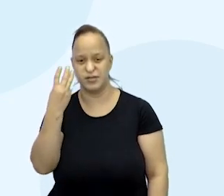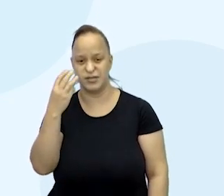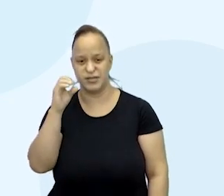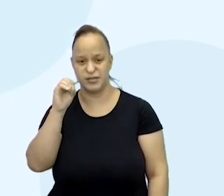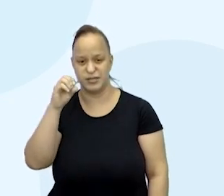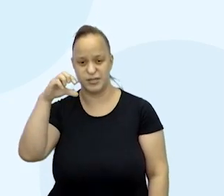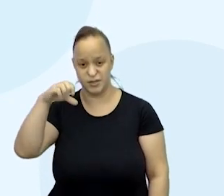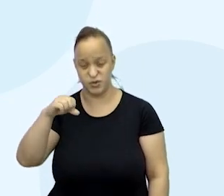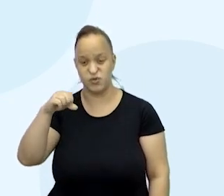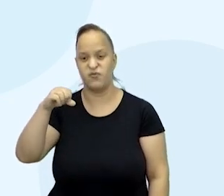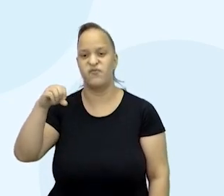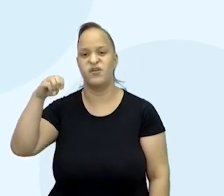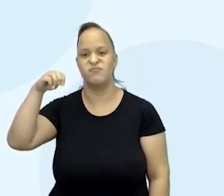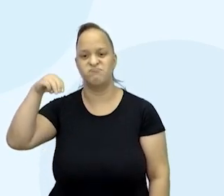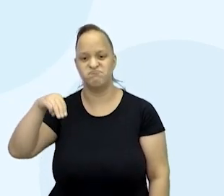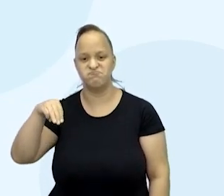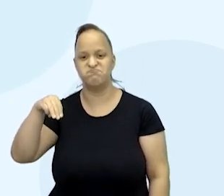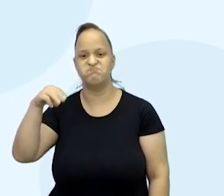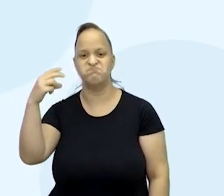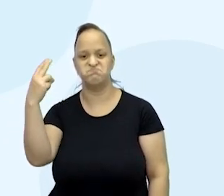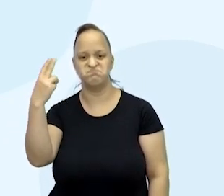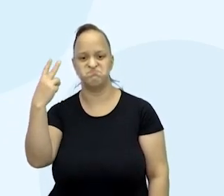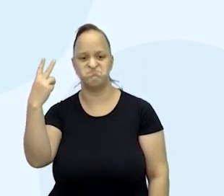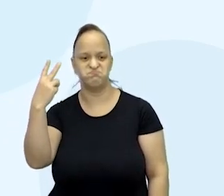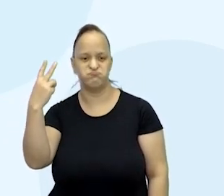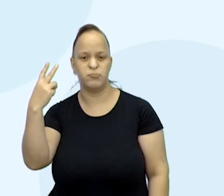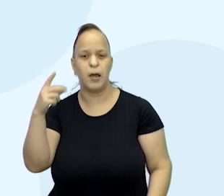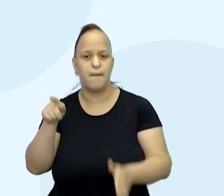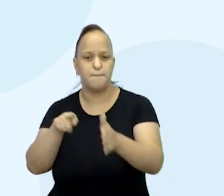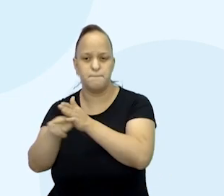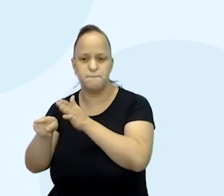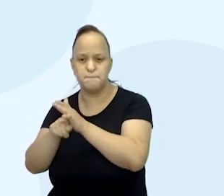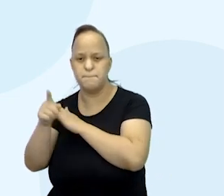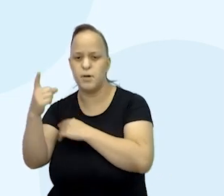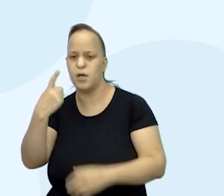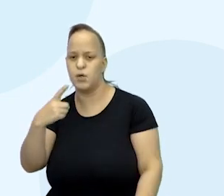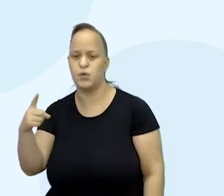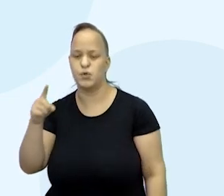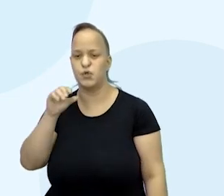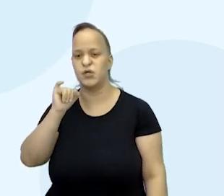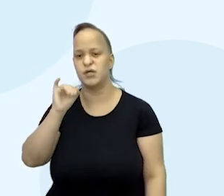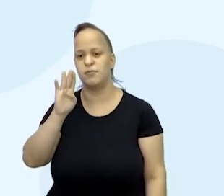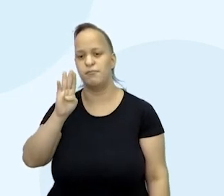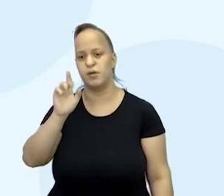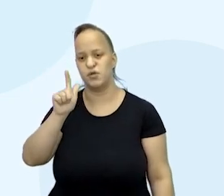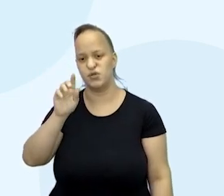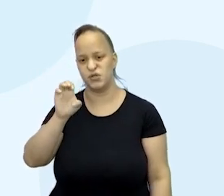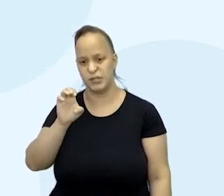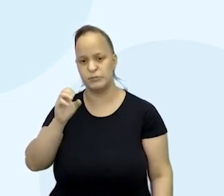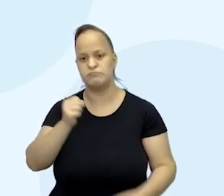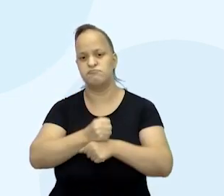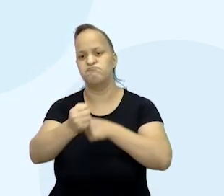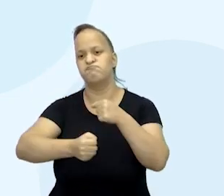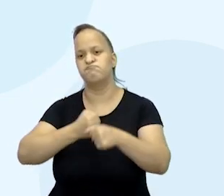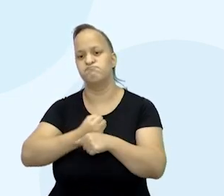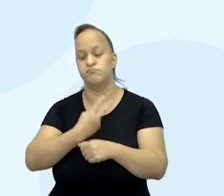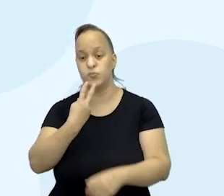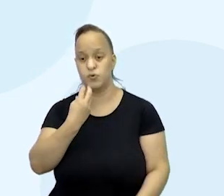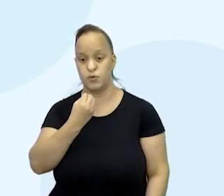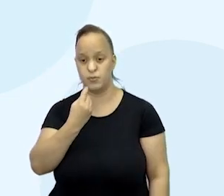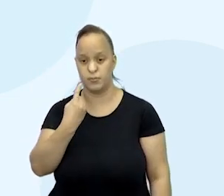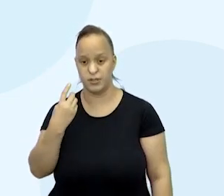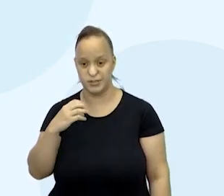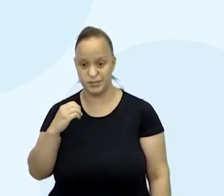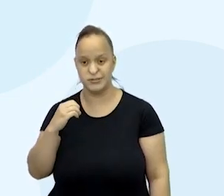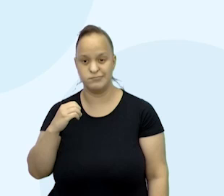103.309 metros quadrados, de acordo aí com o último censo do IBGE, que foi feito em 2010. Tá? Então, mais de